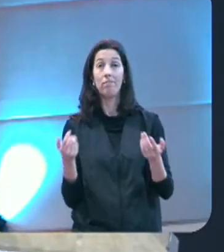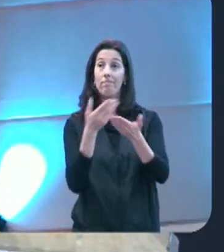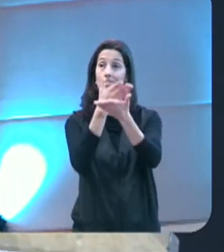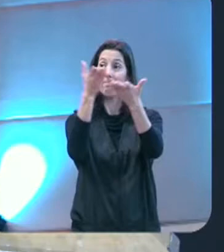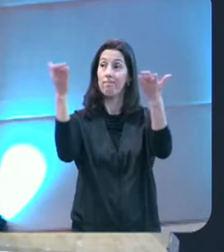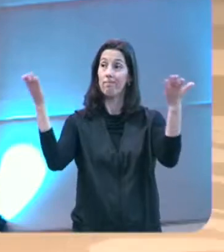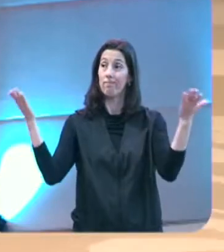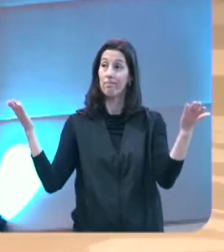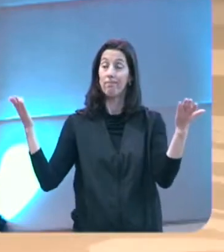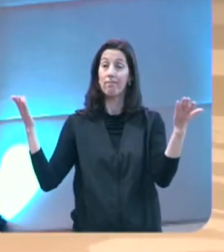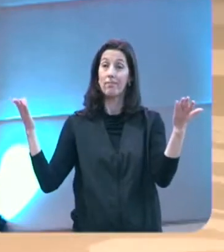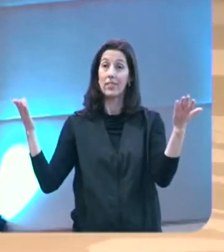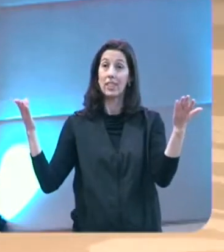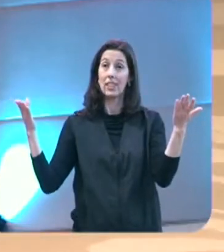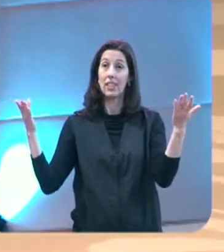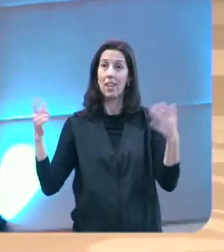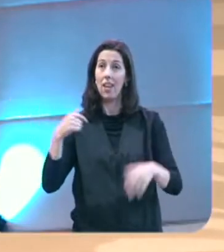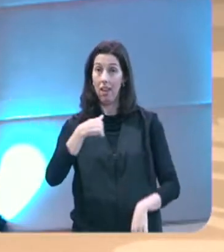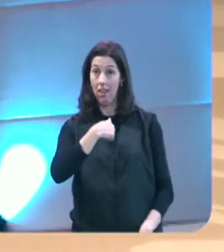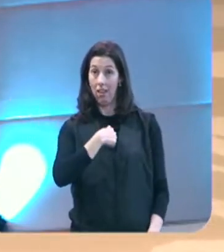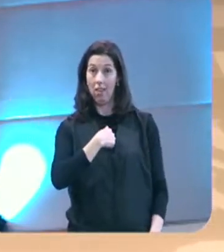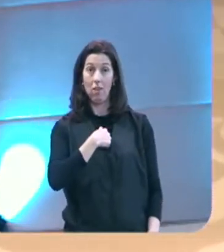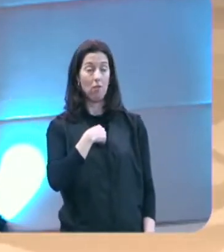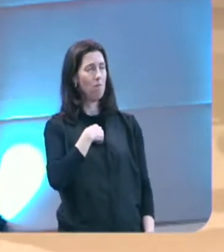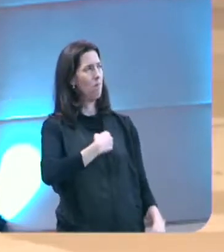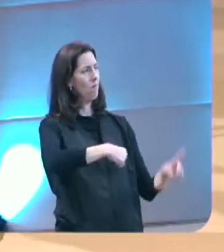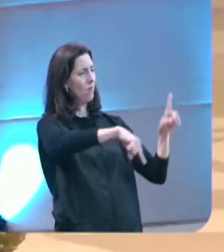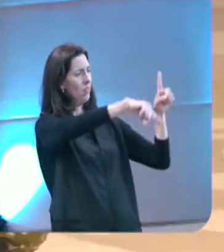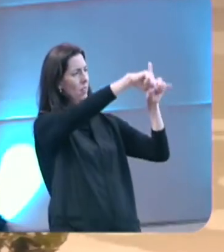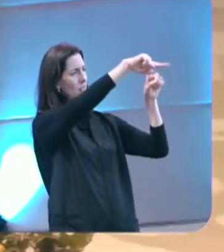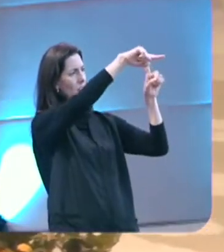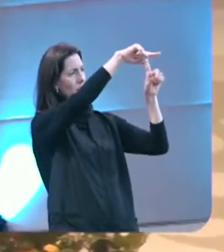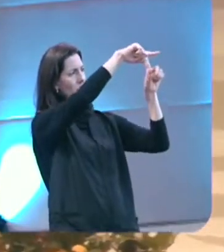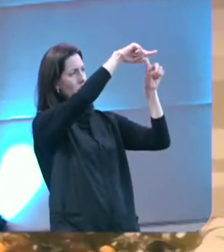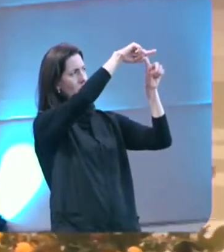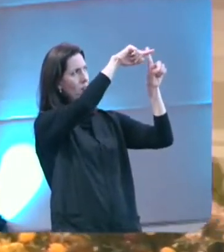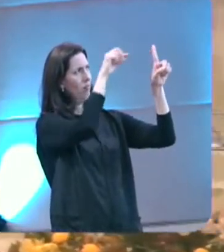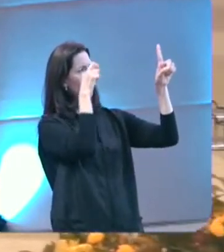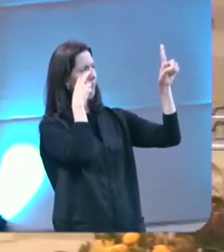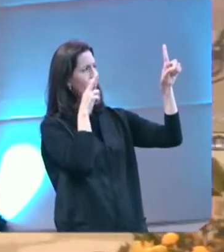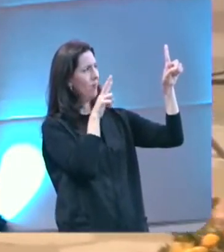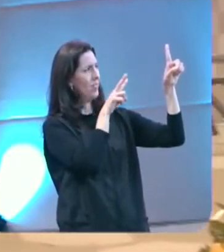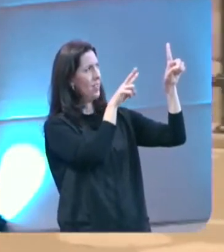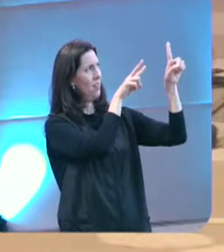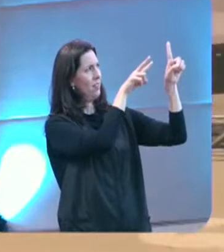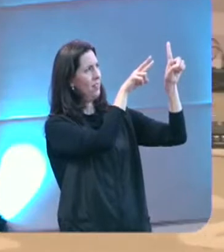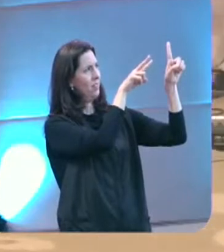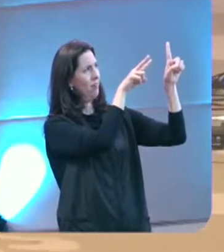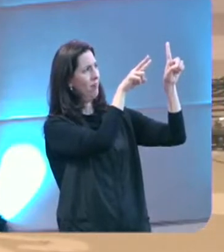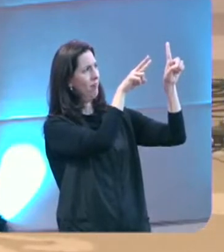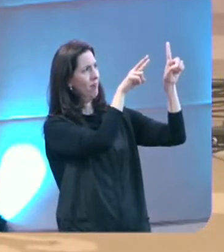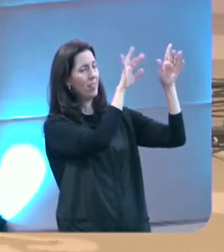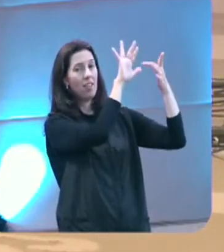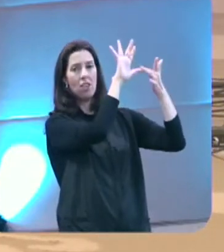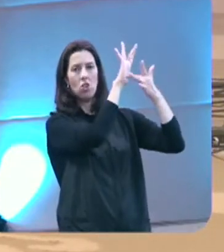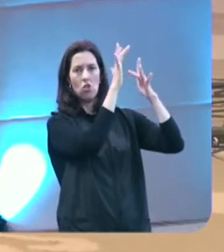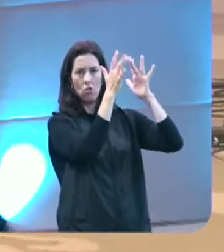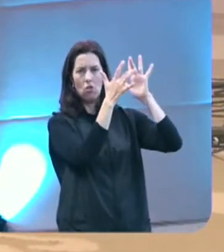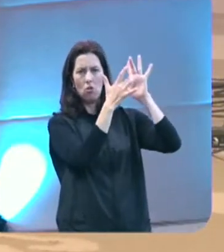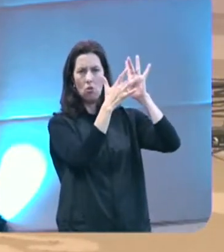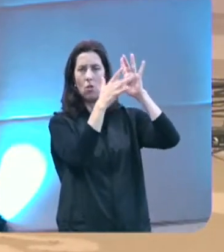quando eu olho para a cruz, quando eu vejo que o Filho de Deus se fez